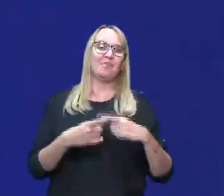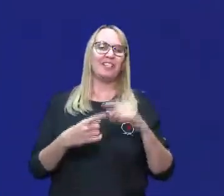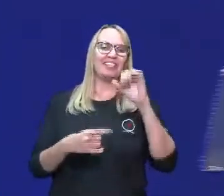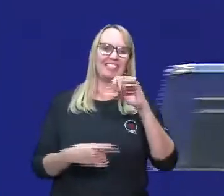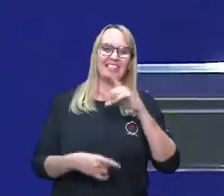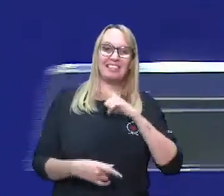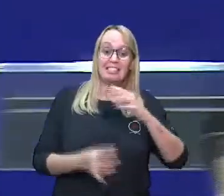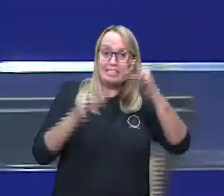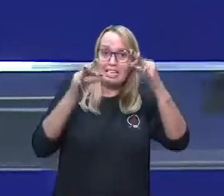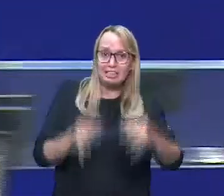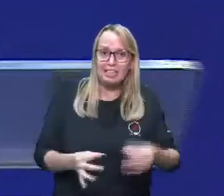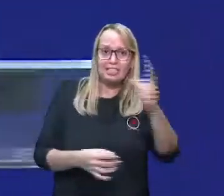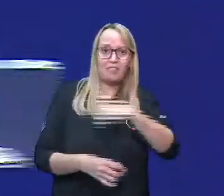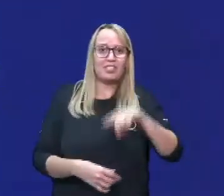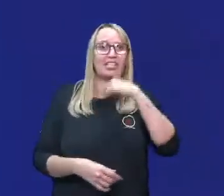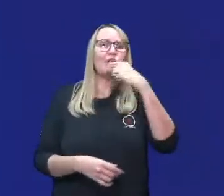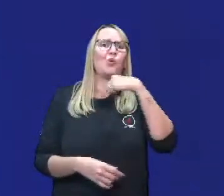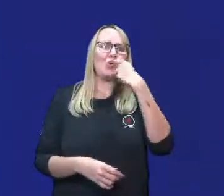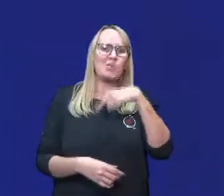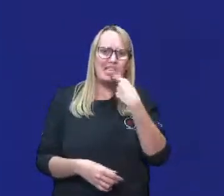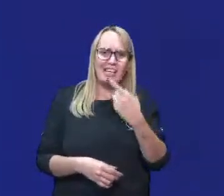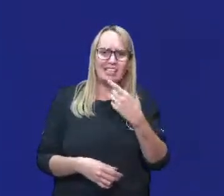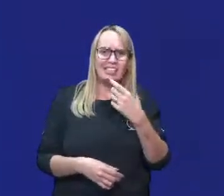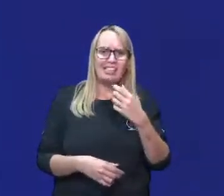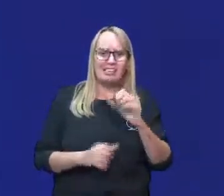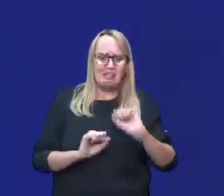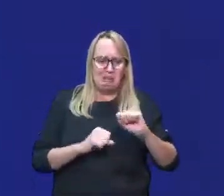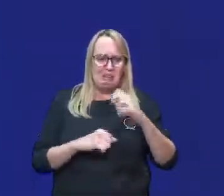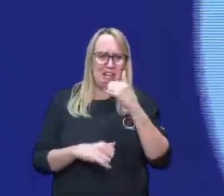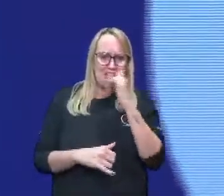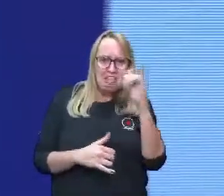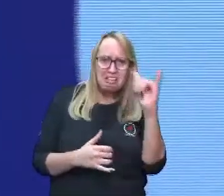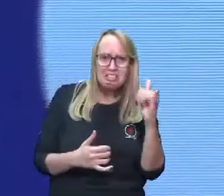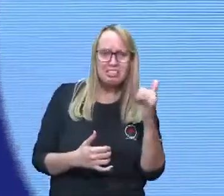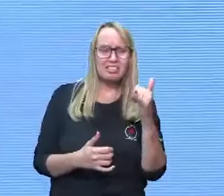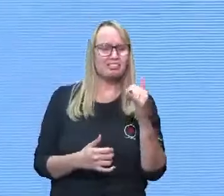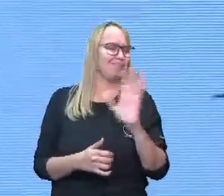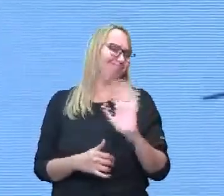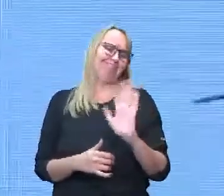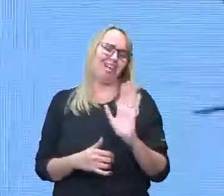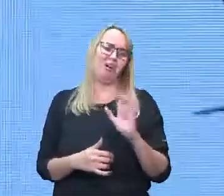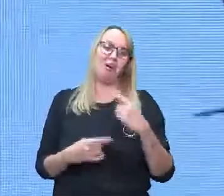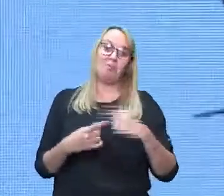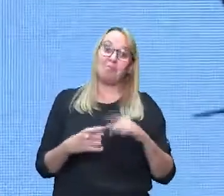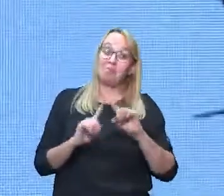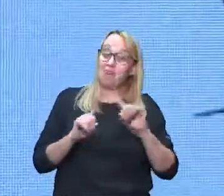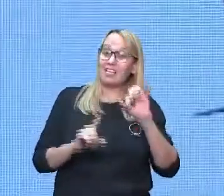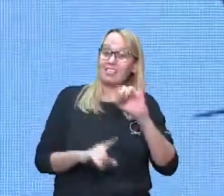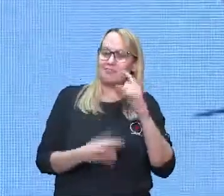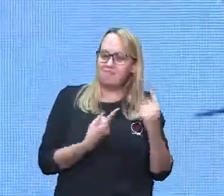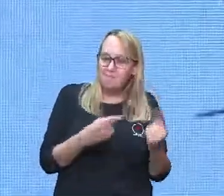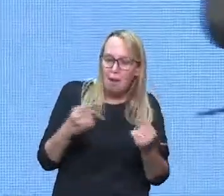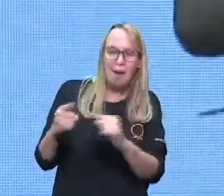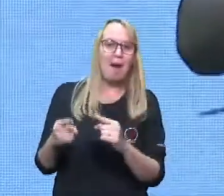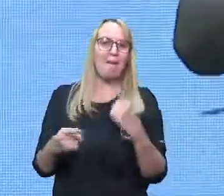alguém tem certeza que você não consegue, não gasta energia contigo. Então se está gastando energia contigo, é porque ele já está acreditando mais que você. Então ele